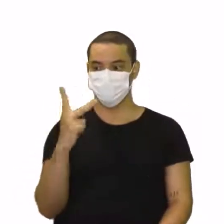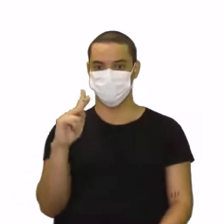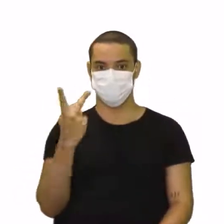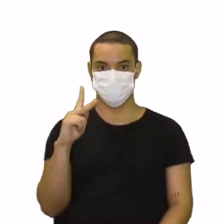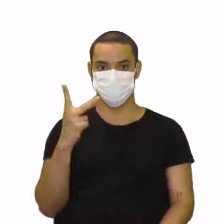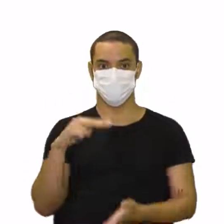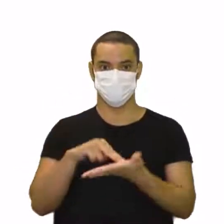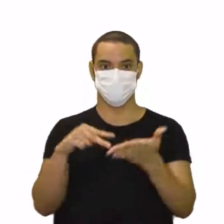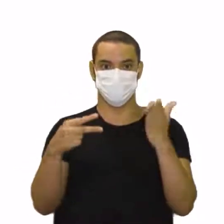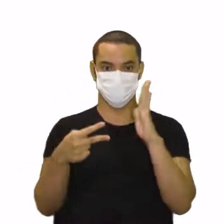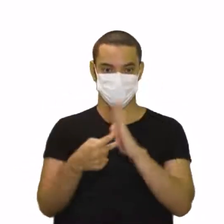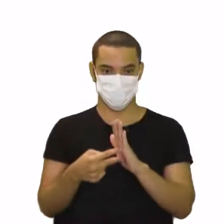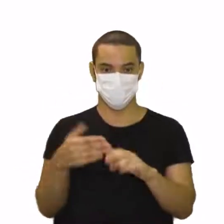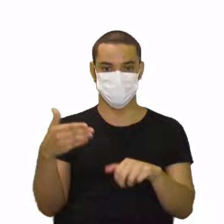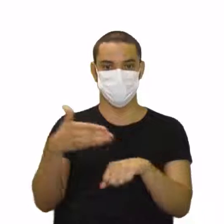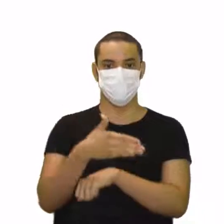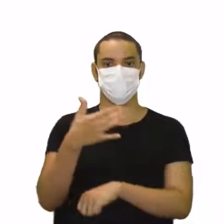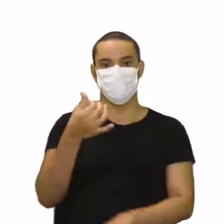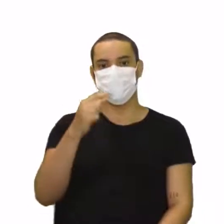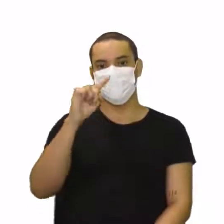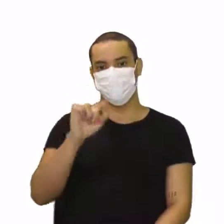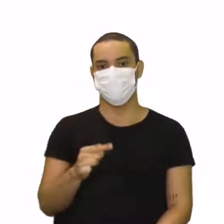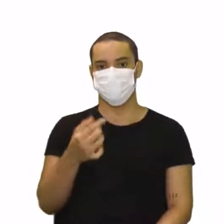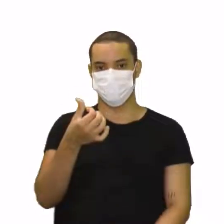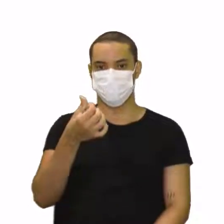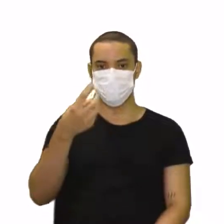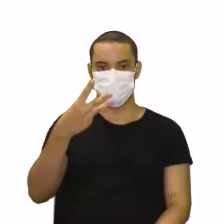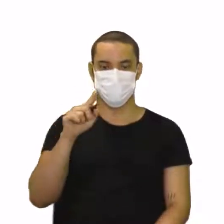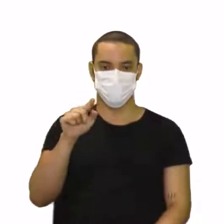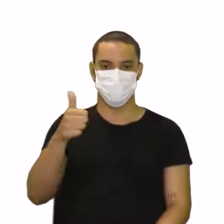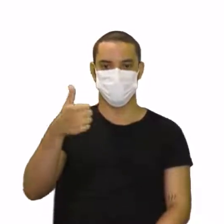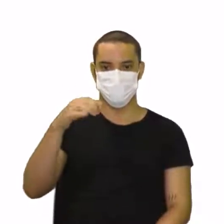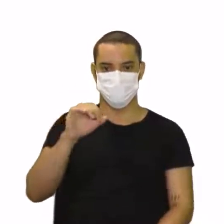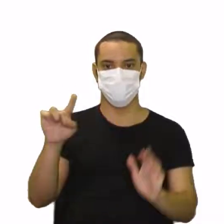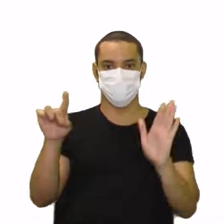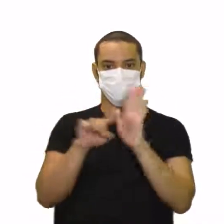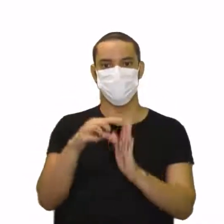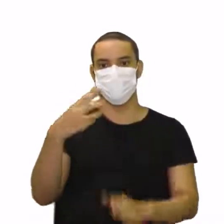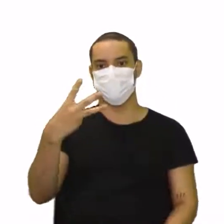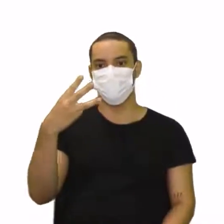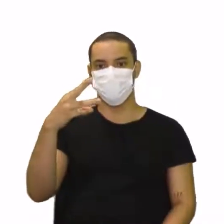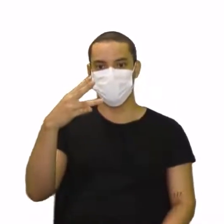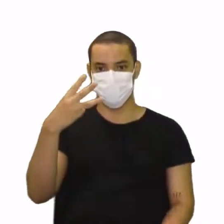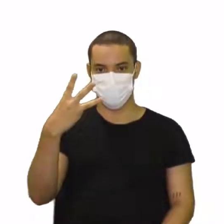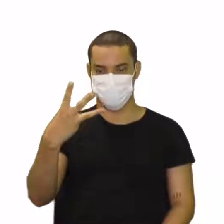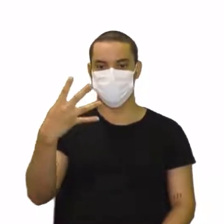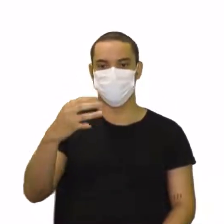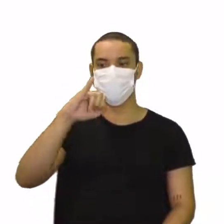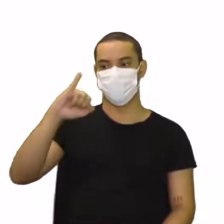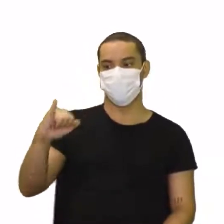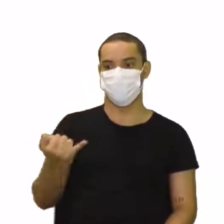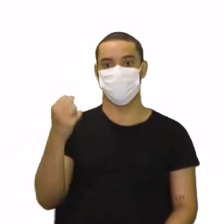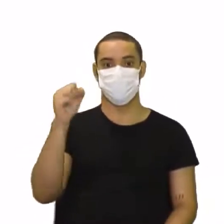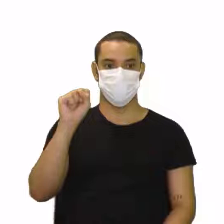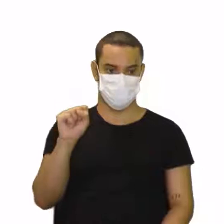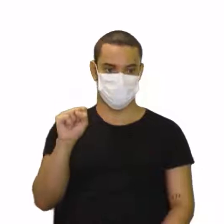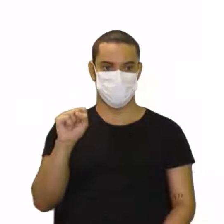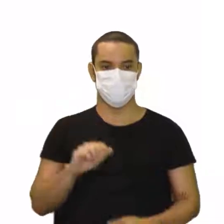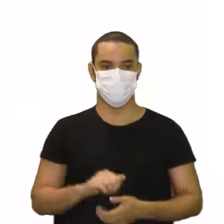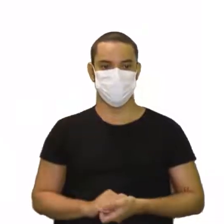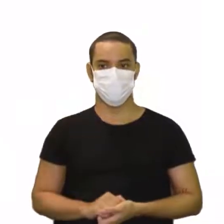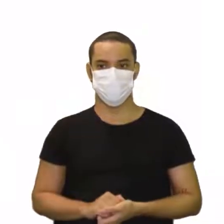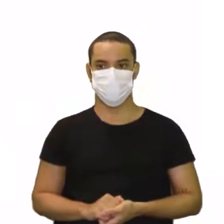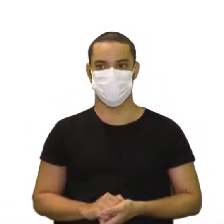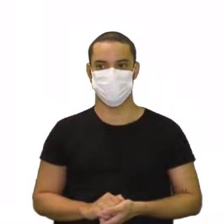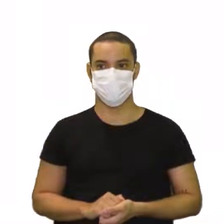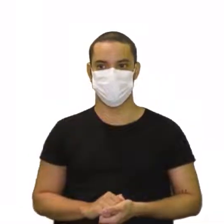uma constante, 6,63 vezes 10 a menos 34 joules por segundo. Então, H é uma constante.